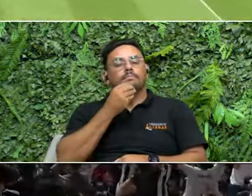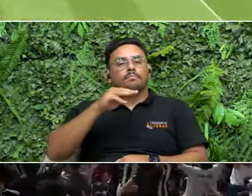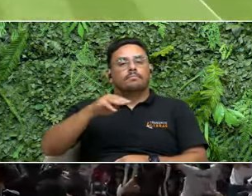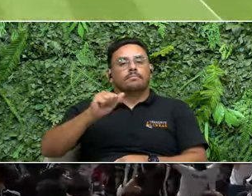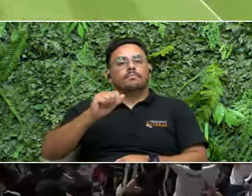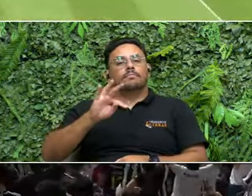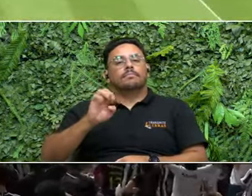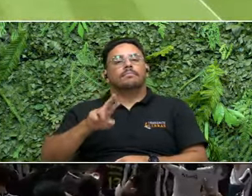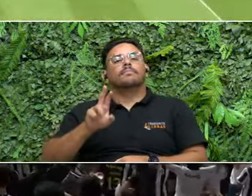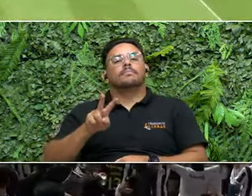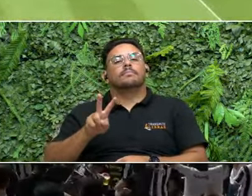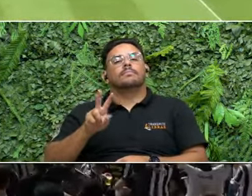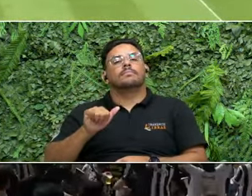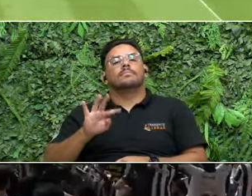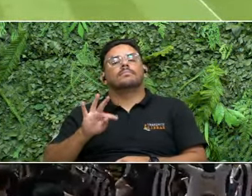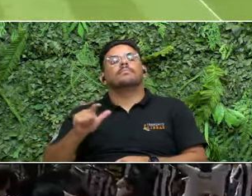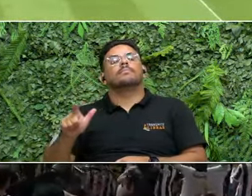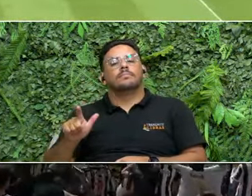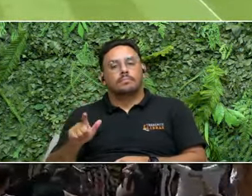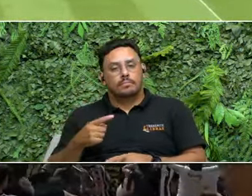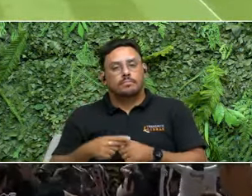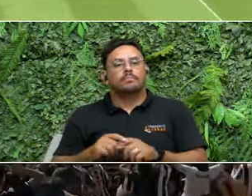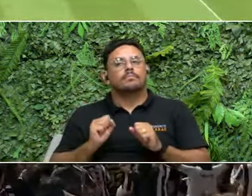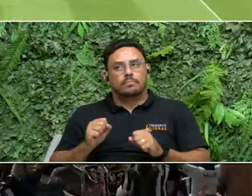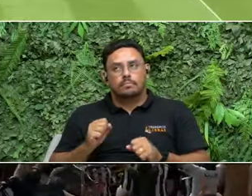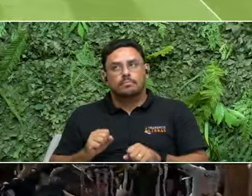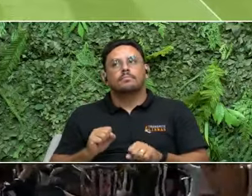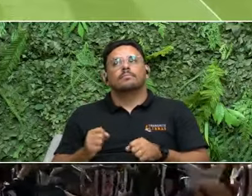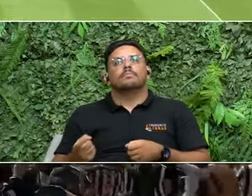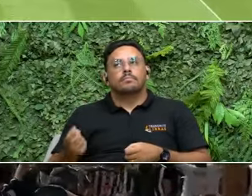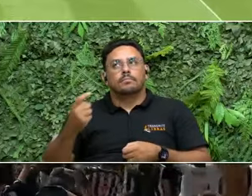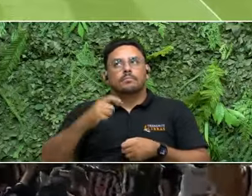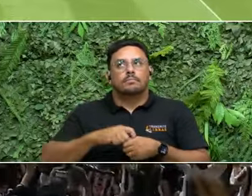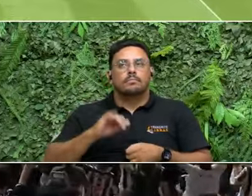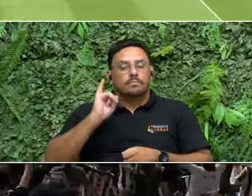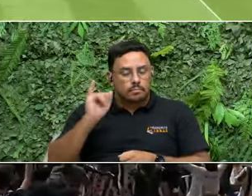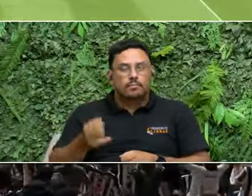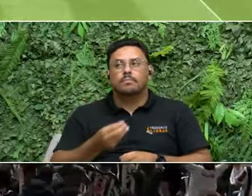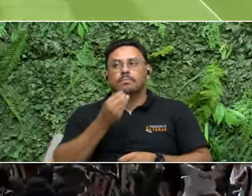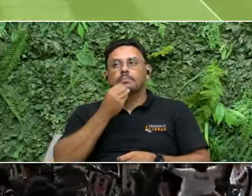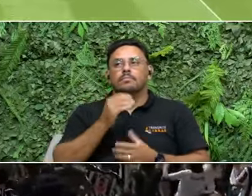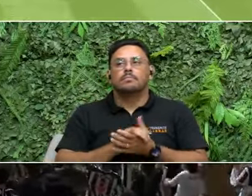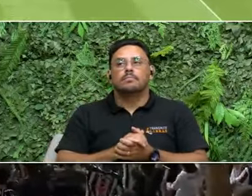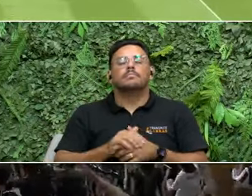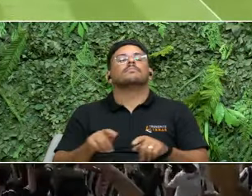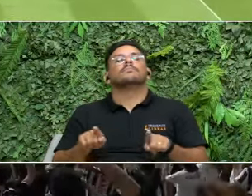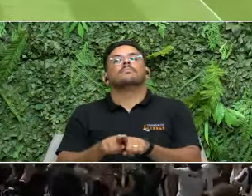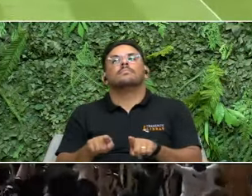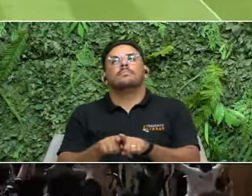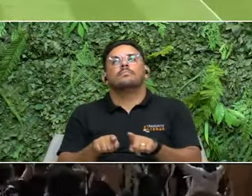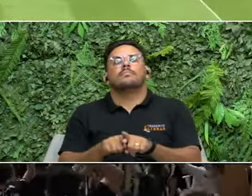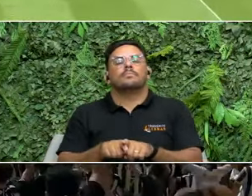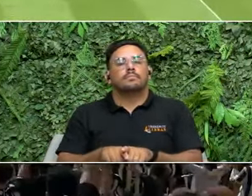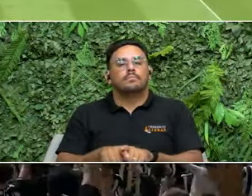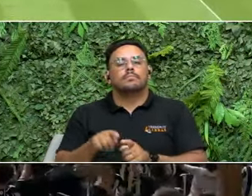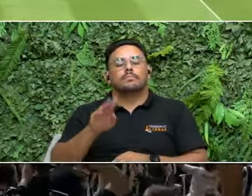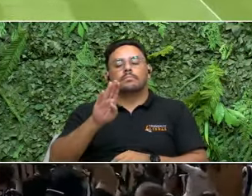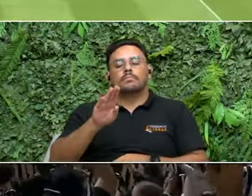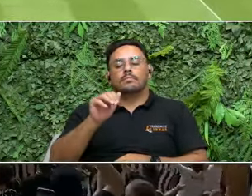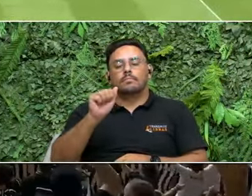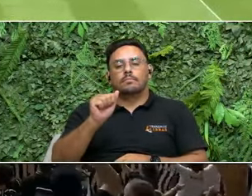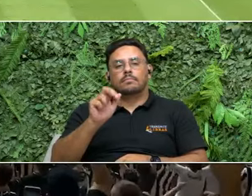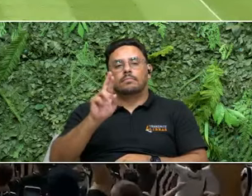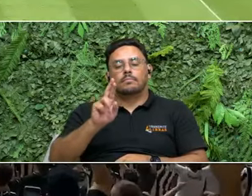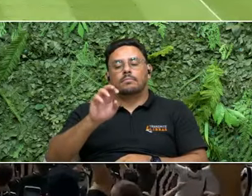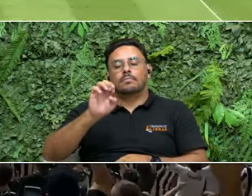Mateus Vital que foi sacado hoje deverá também ter a sua oportunidade assim também como o barreal o